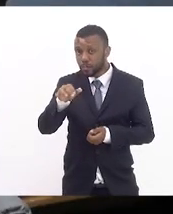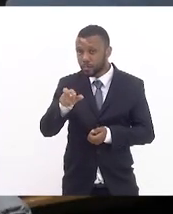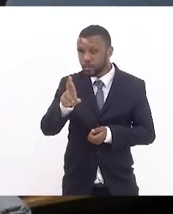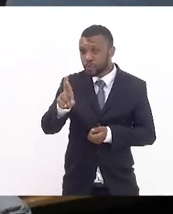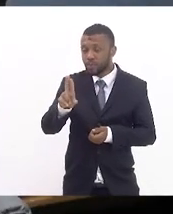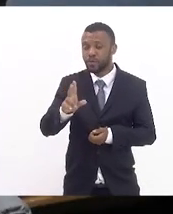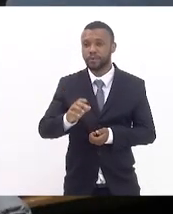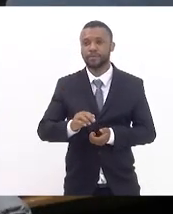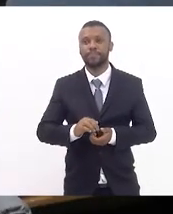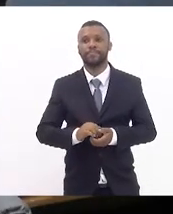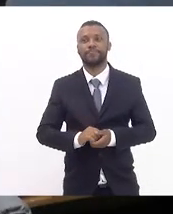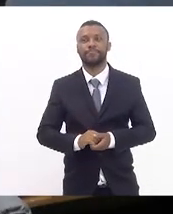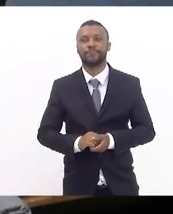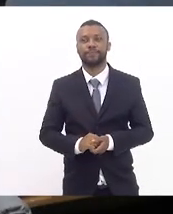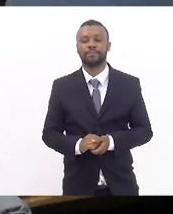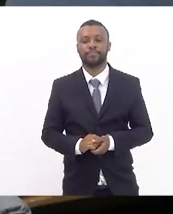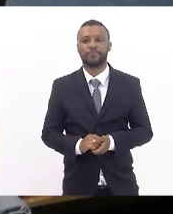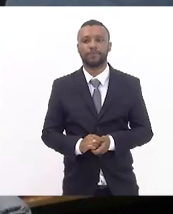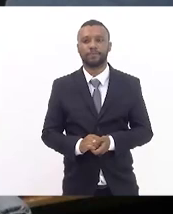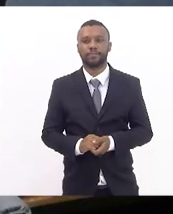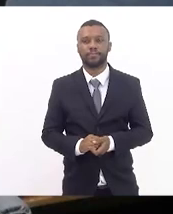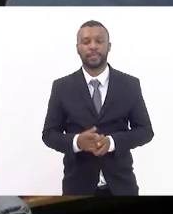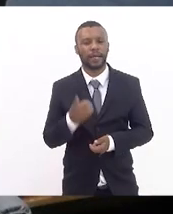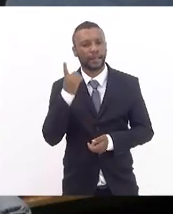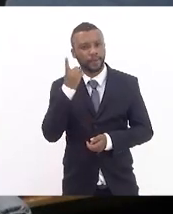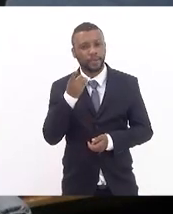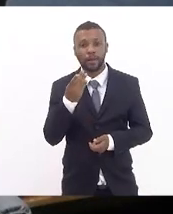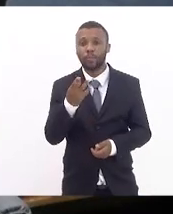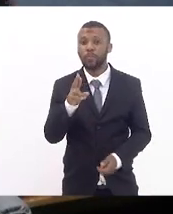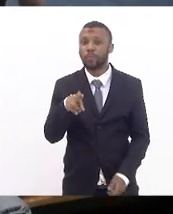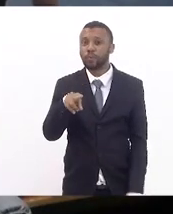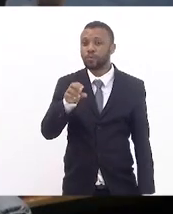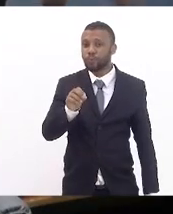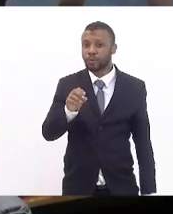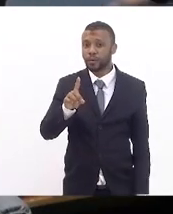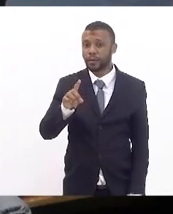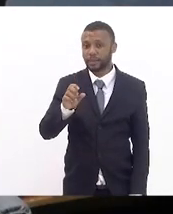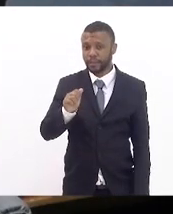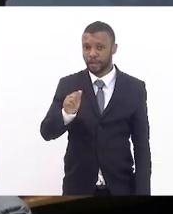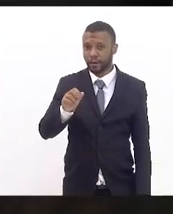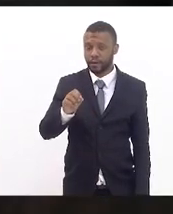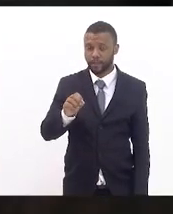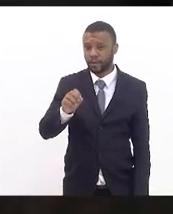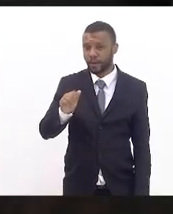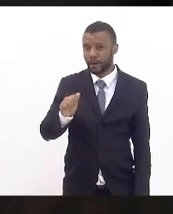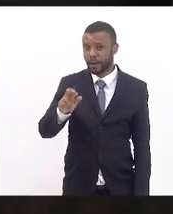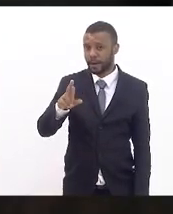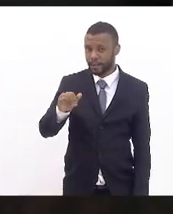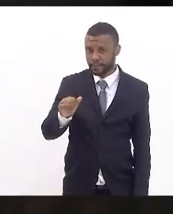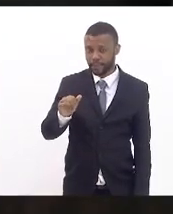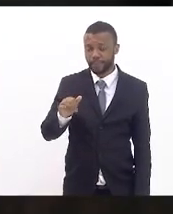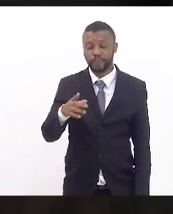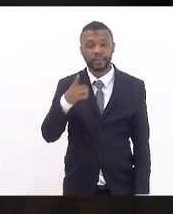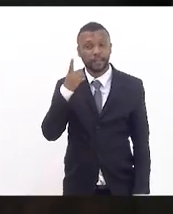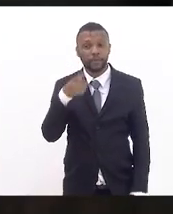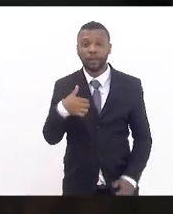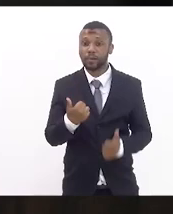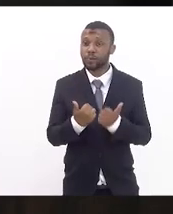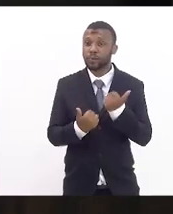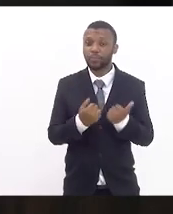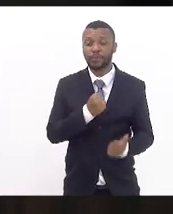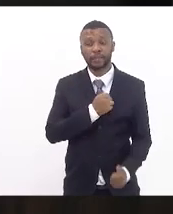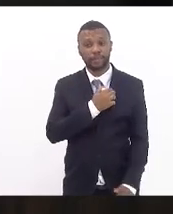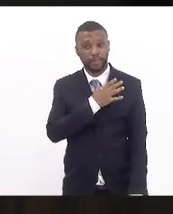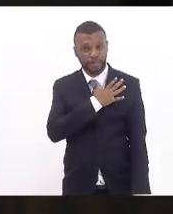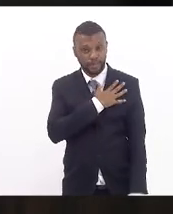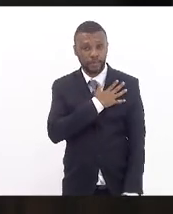Deputado Eurico Júnior. Deputado Bruno Dauari. Deputado Subtenente Bernardo. A presidência